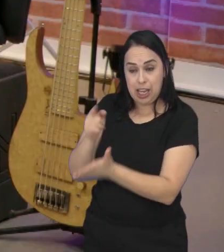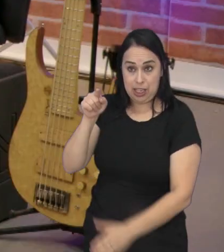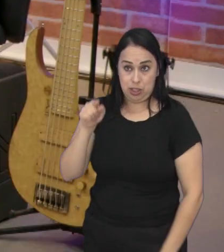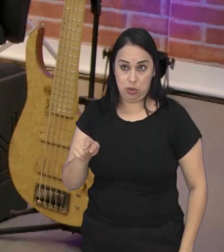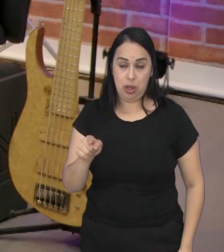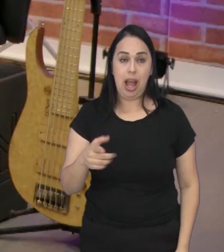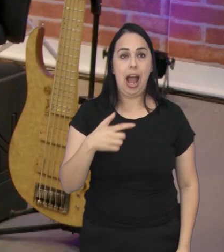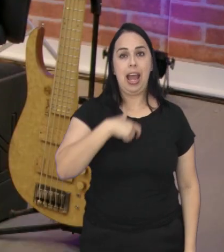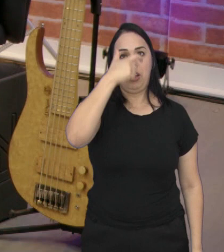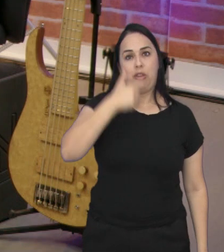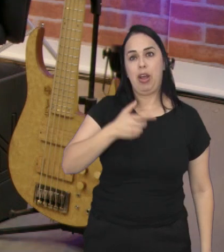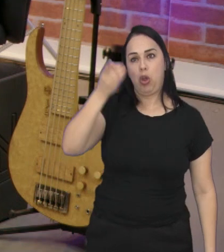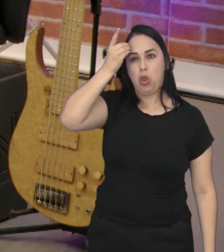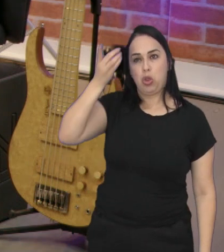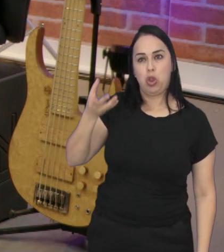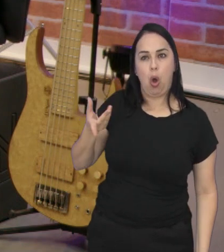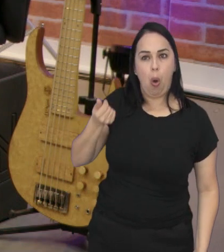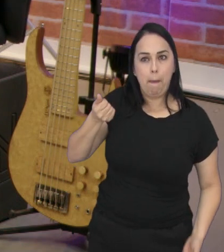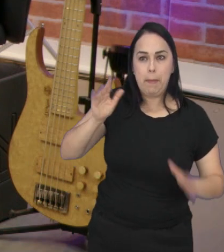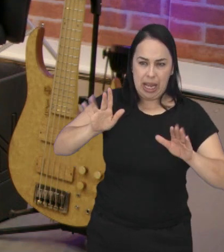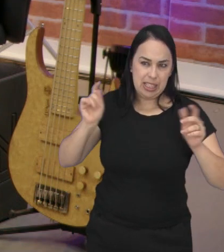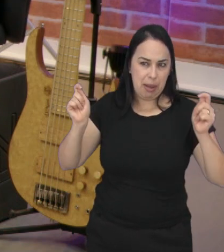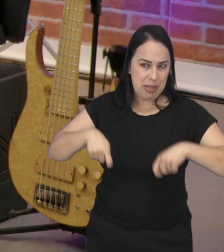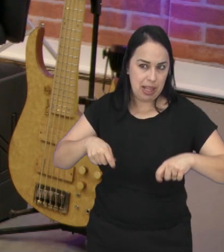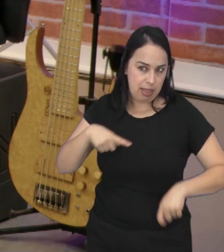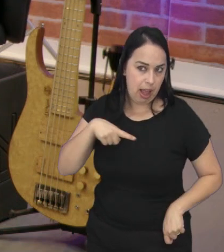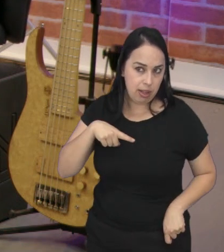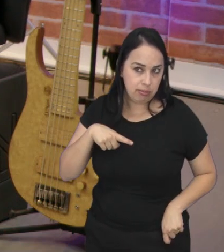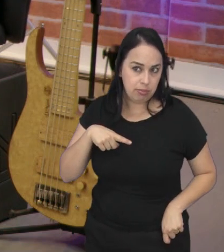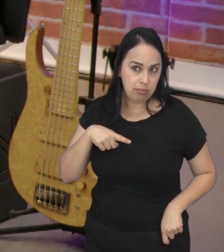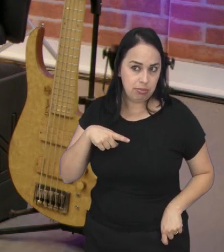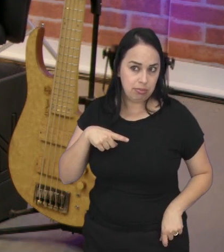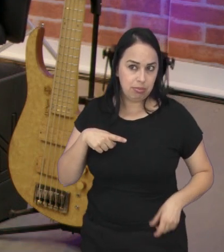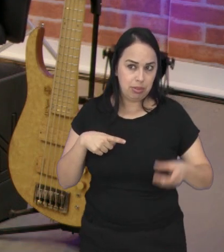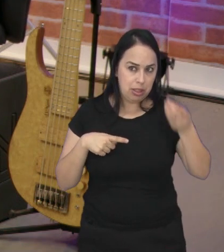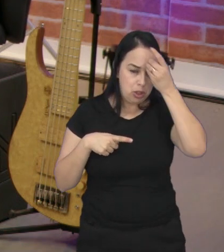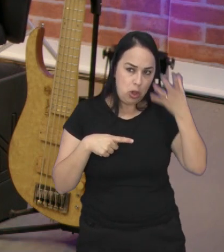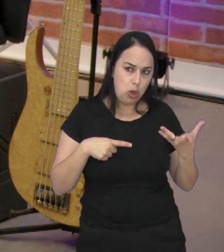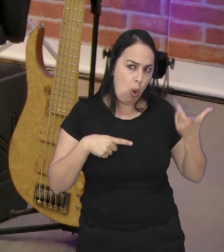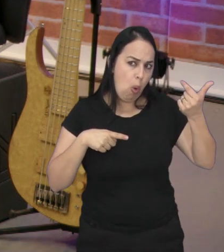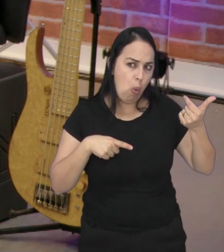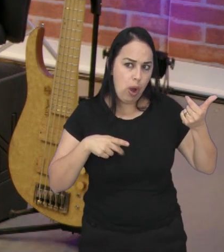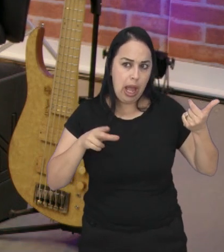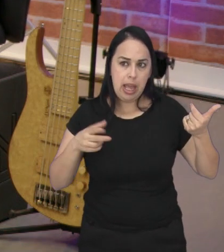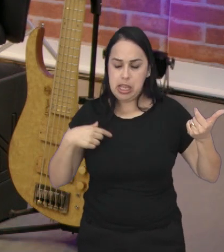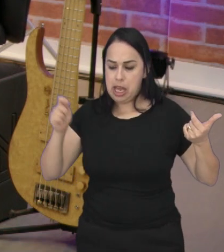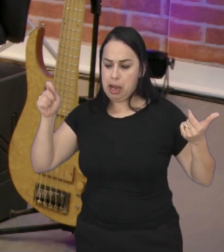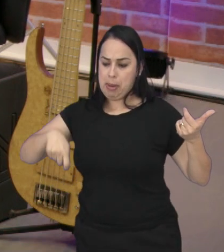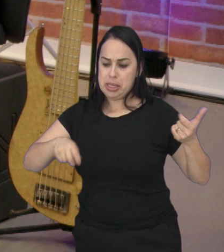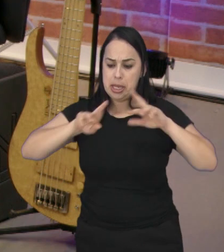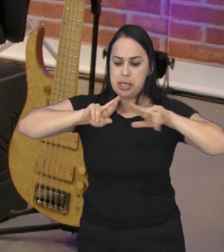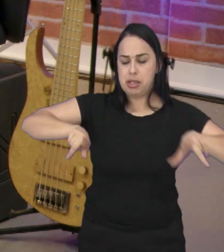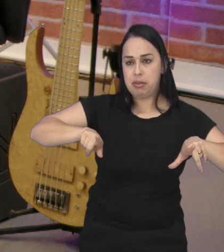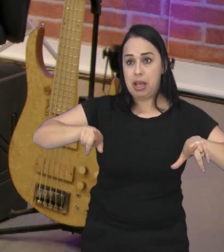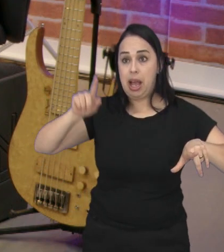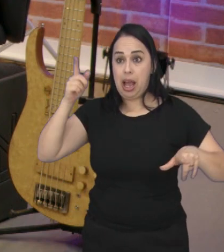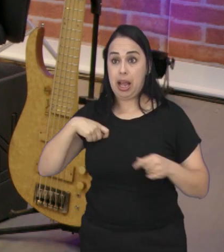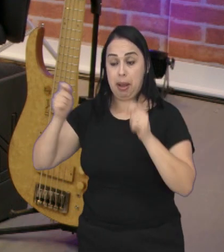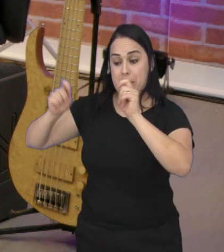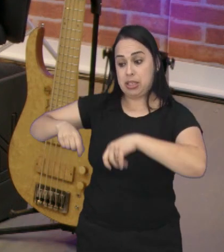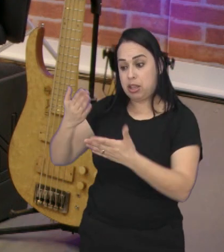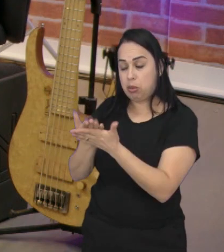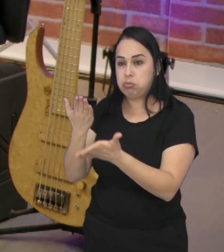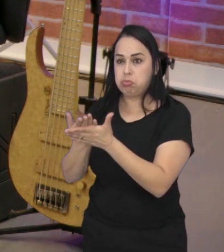é estudo. Né? Eu tenho dom. Tem, mas você tem capacidade? Dom é uma coisa, capacidade é outra. Capacidade vem com